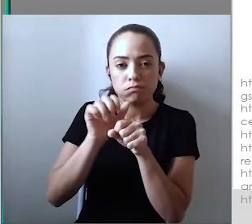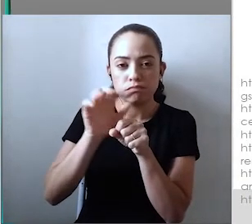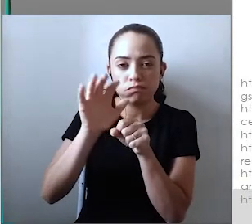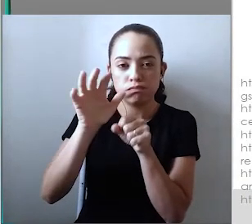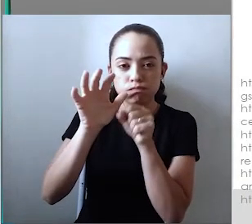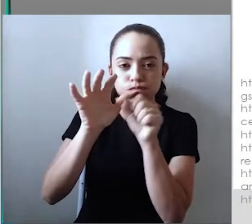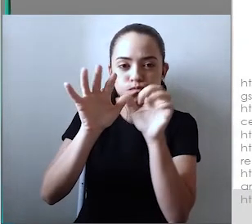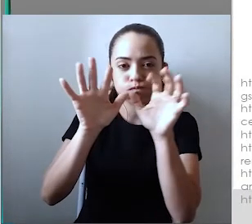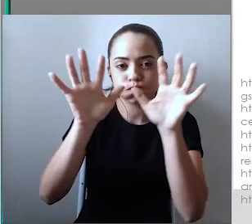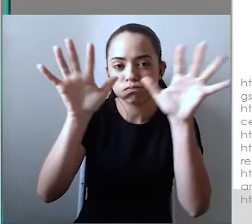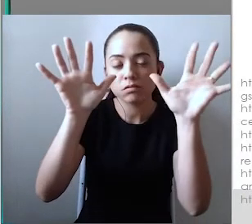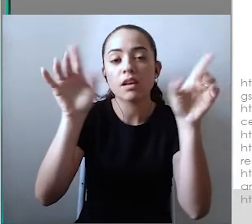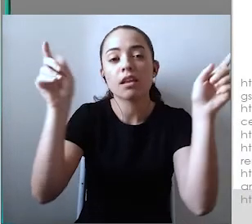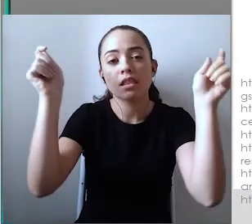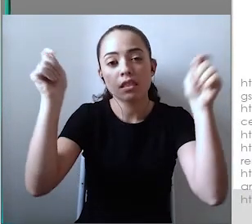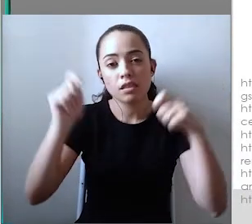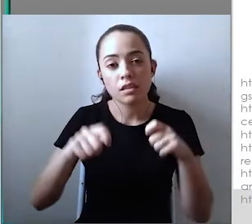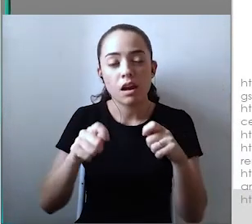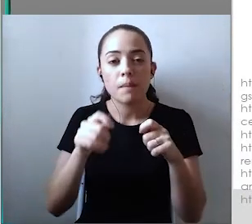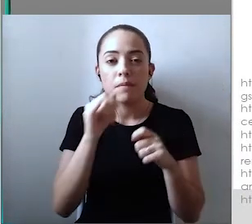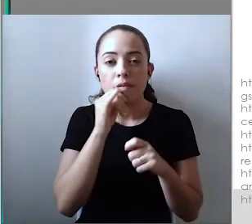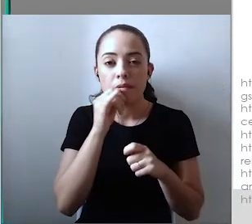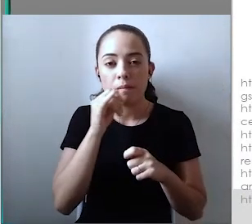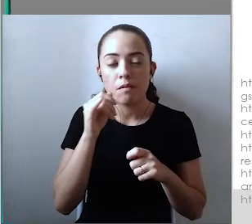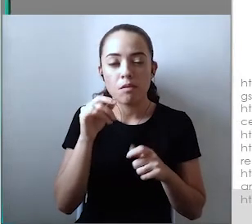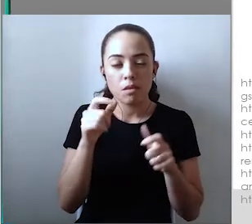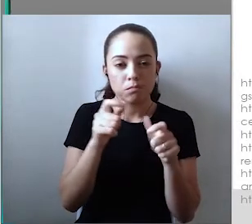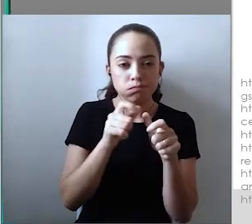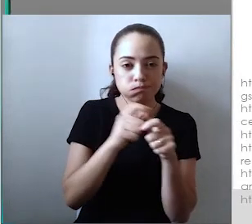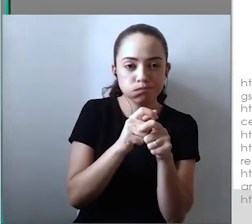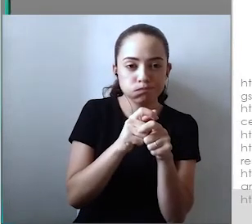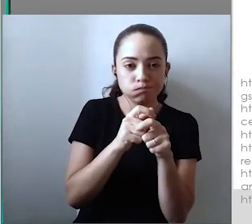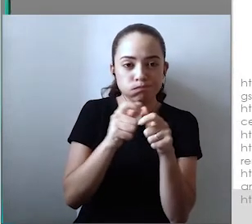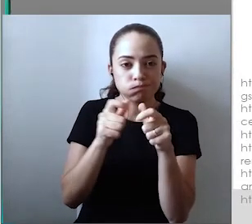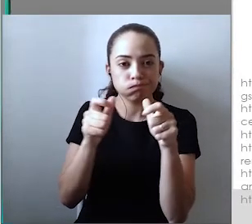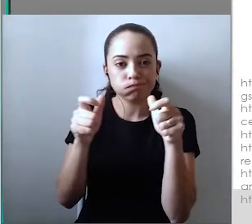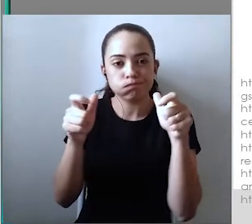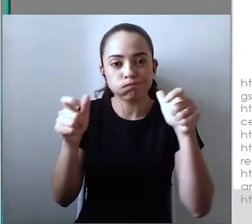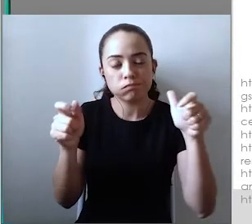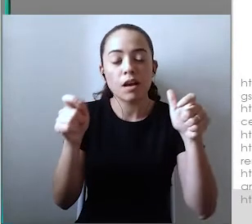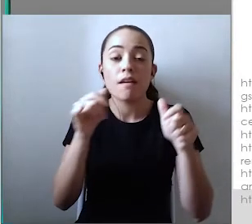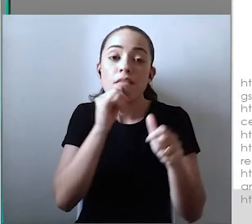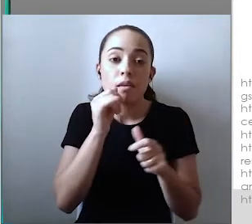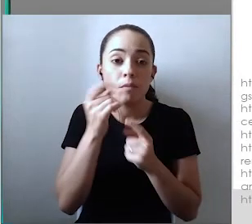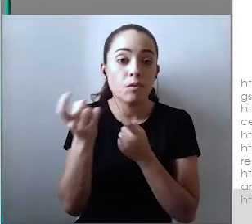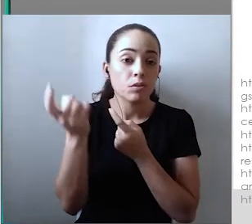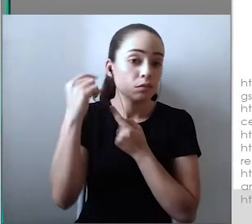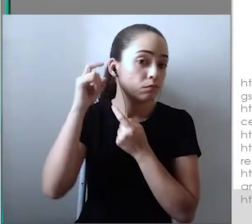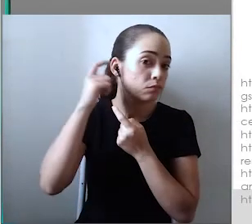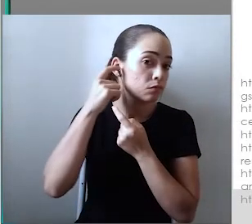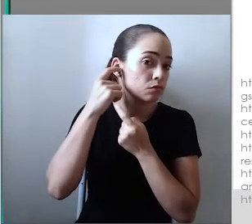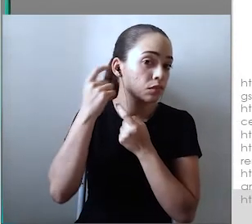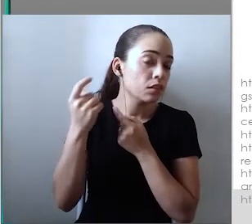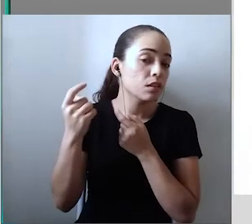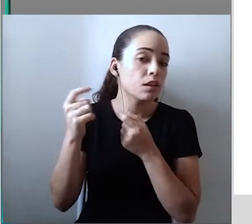seu eixo principal, e podem distribuir-se em ordem de tamanho, como no caso das células ciliadas no ouvido